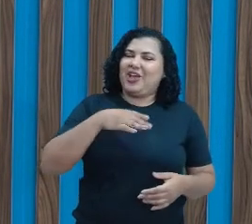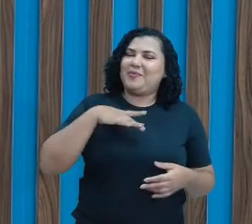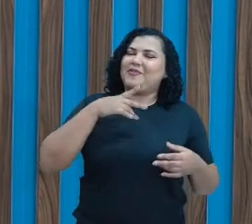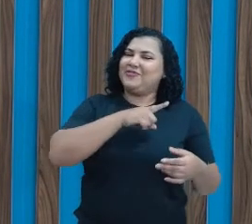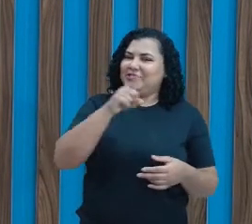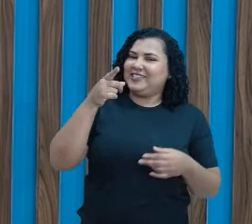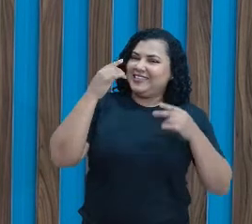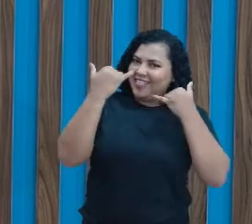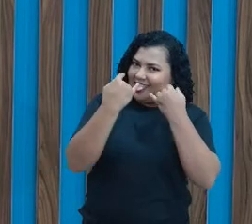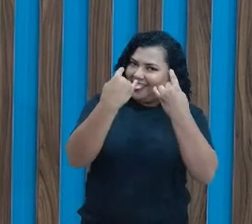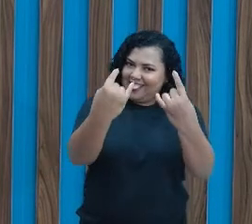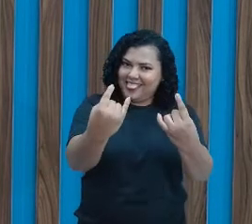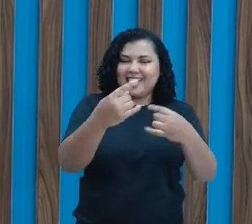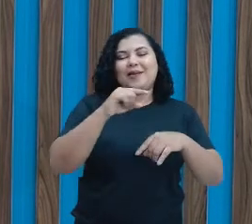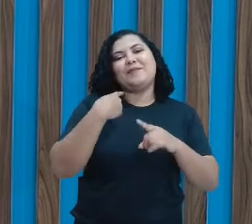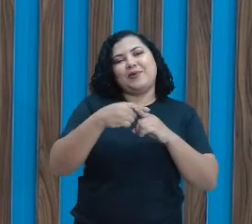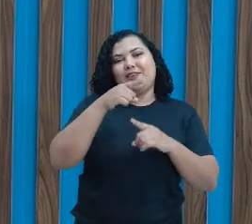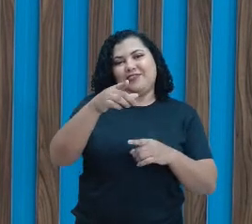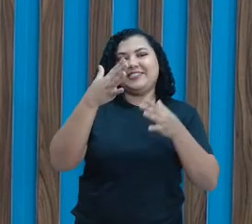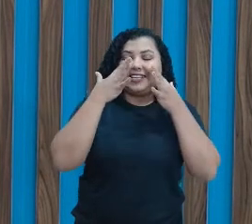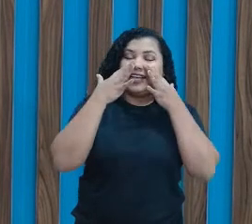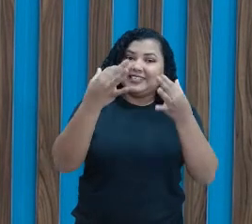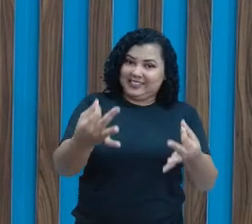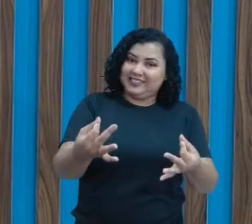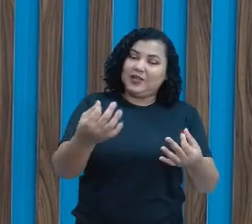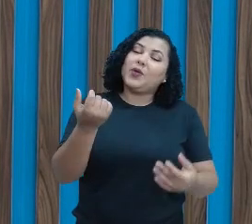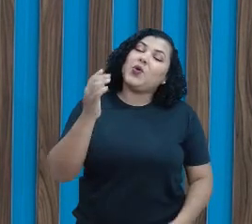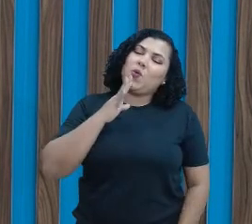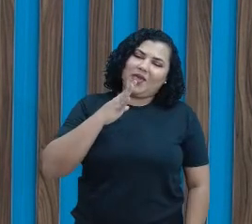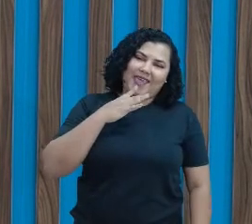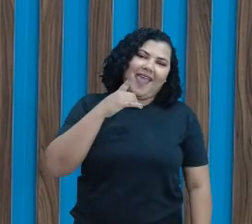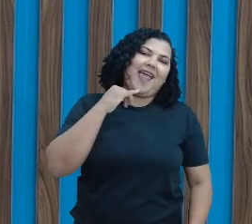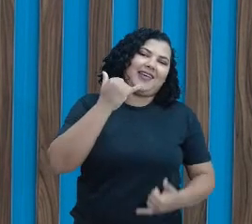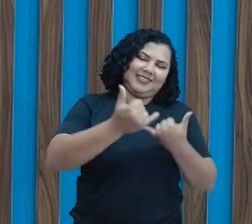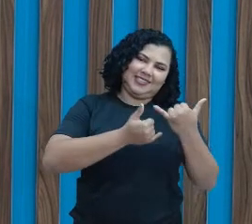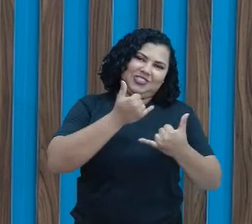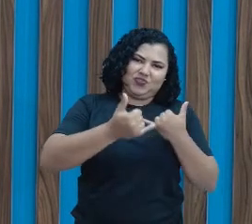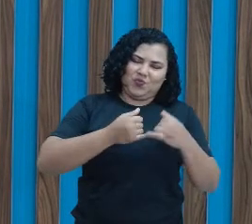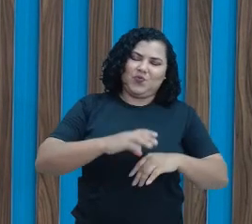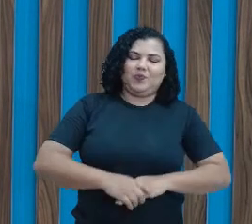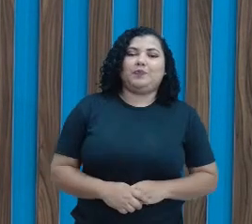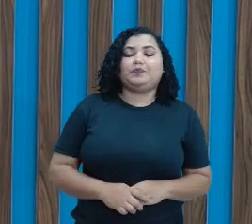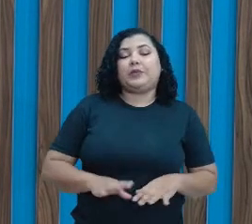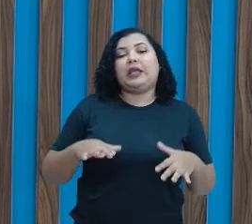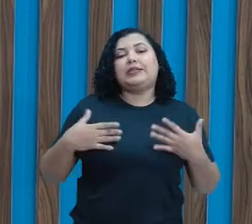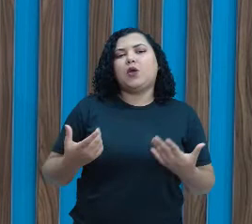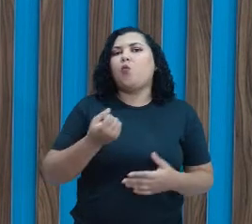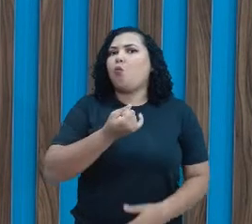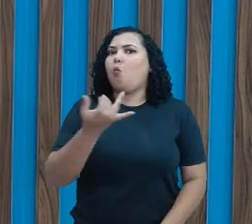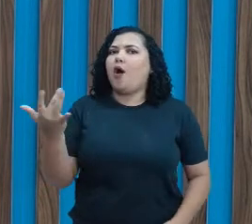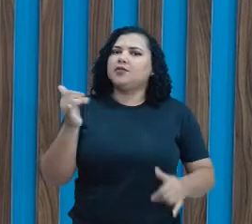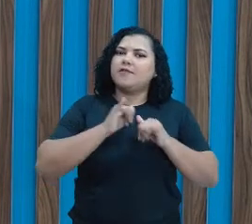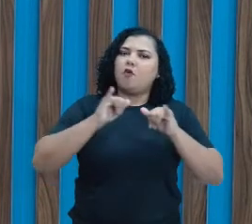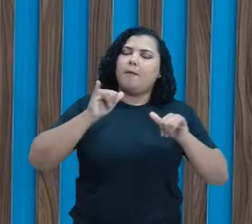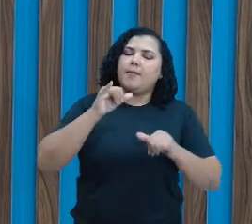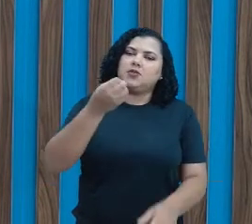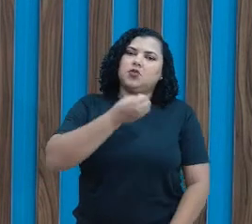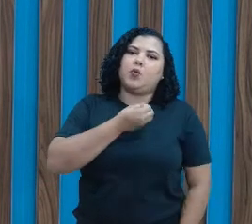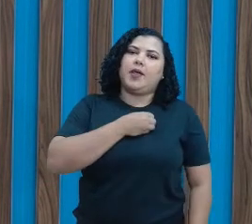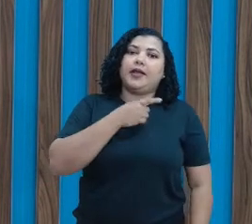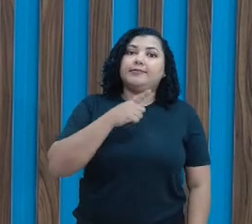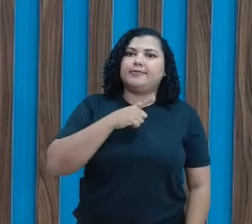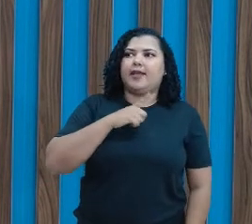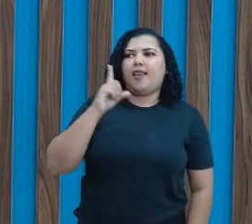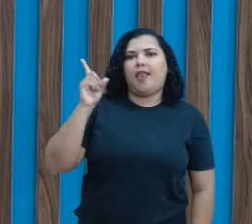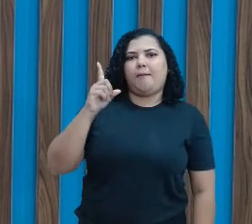chamar a atenção, né? Porque vocês prestam atenção nisso e conhecem esse tipo de ferramenta. Então, quanto de informação numérica não